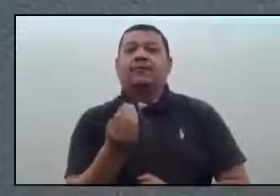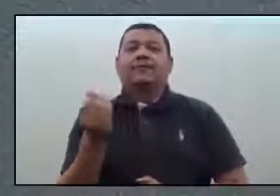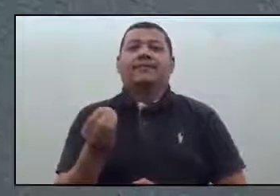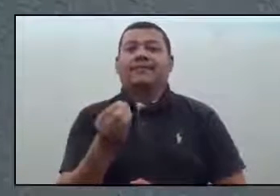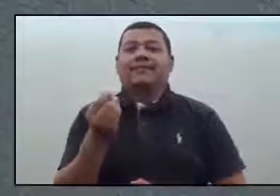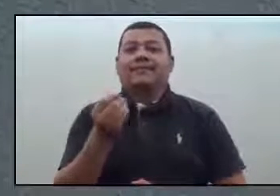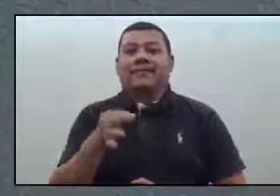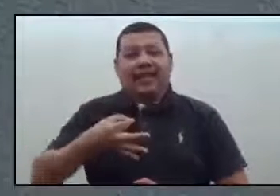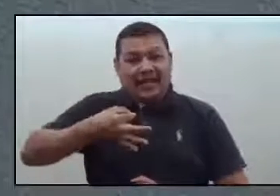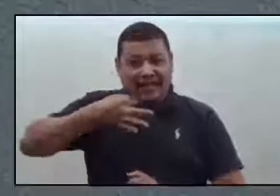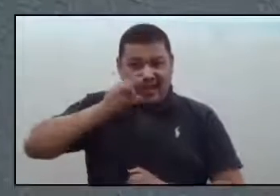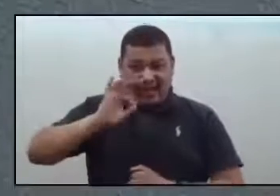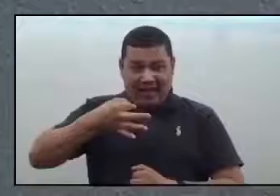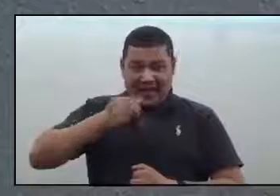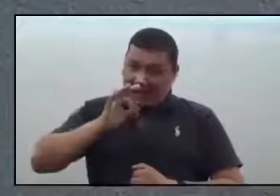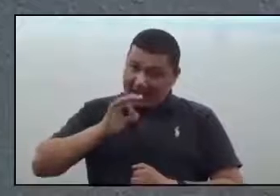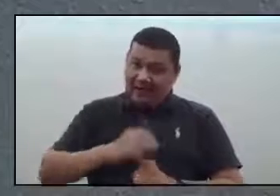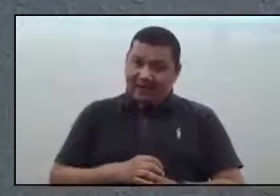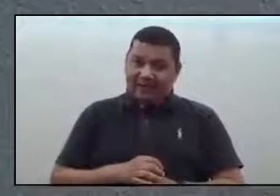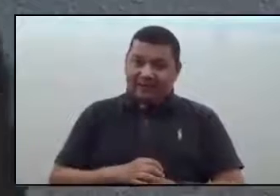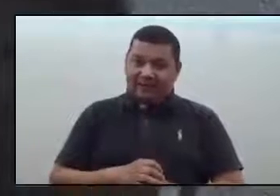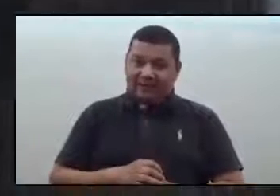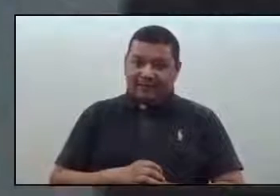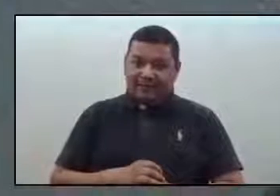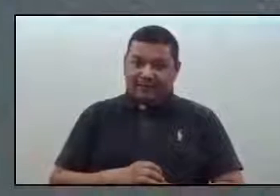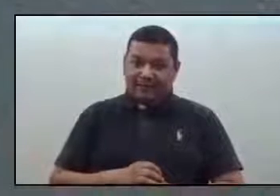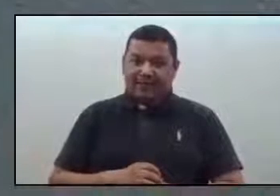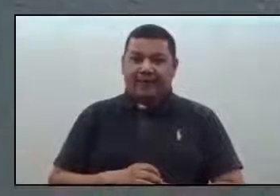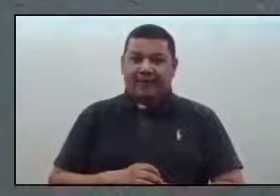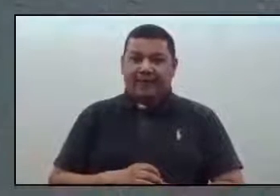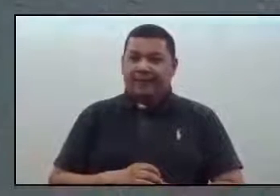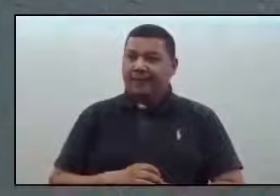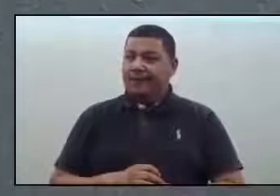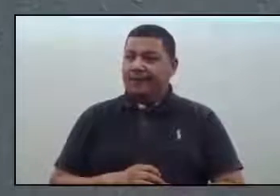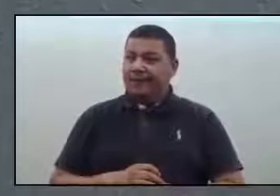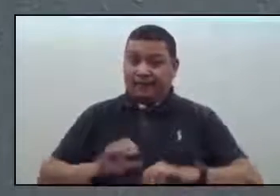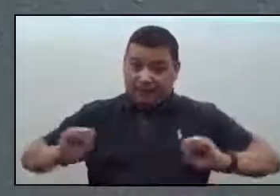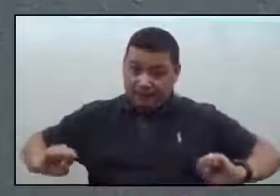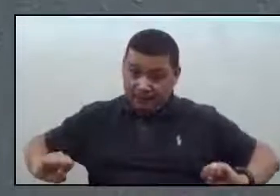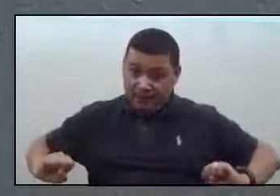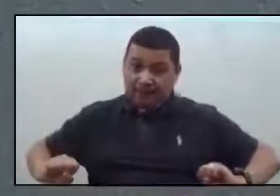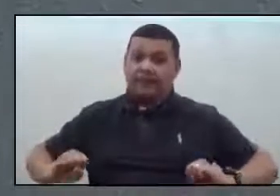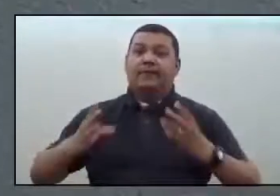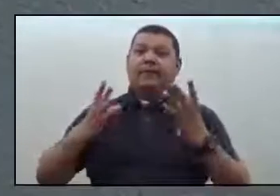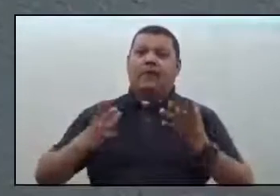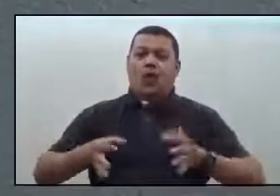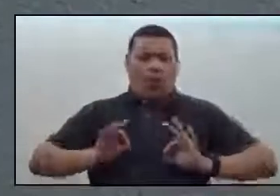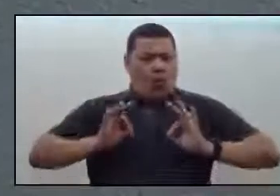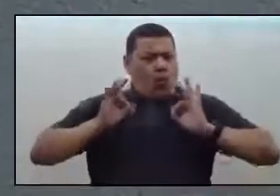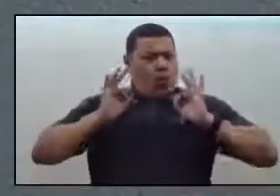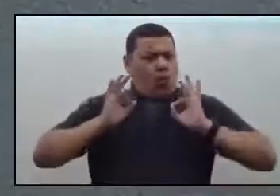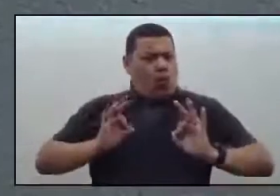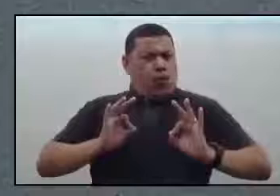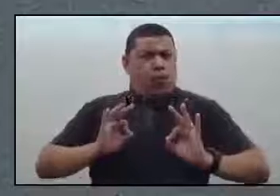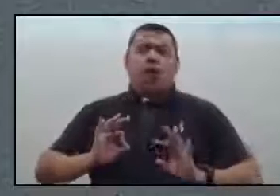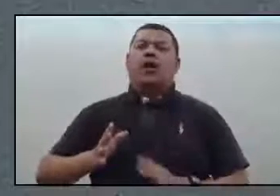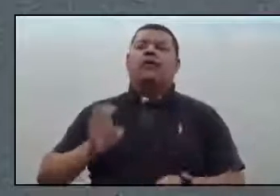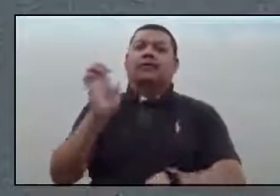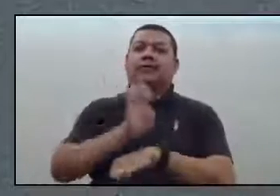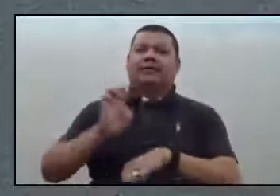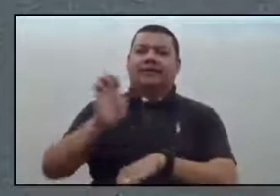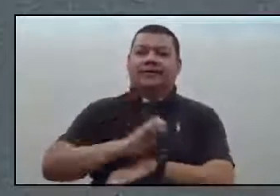amazônico do Brasil. Uma festa de excelência que o governo do estado